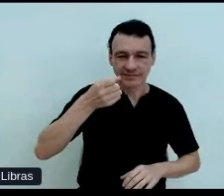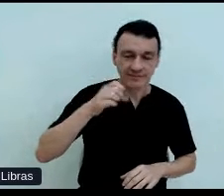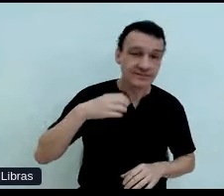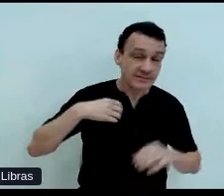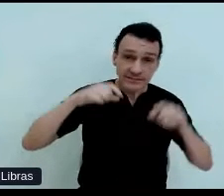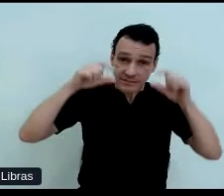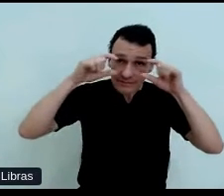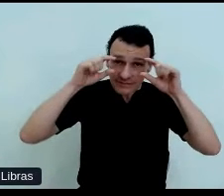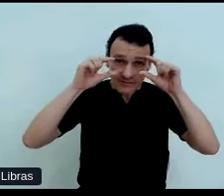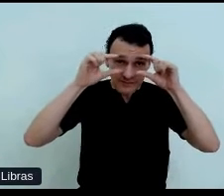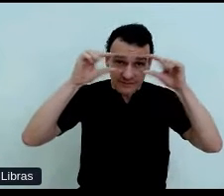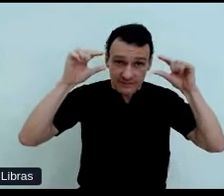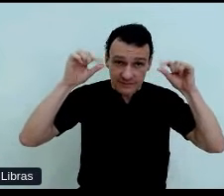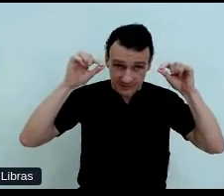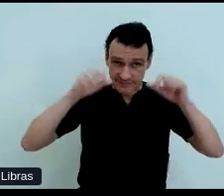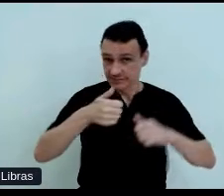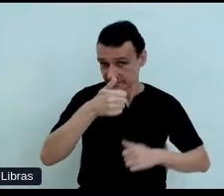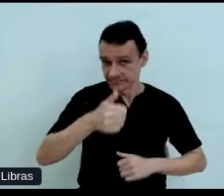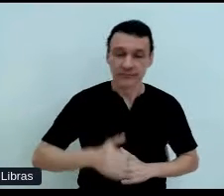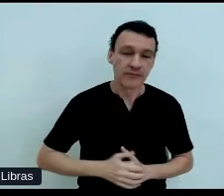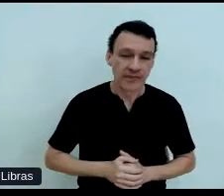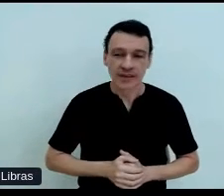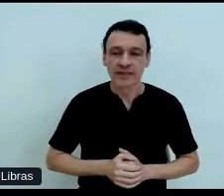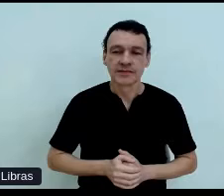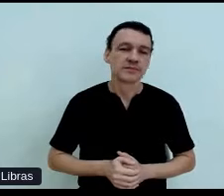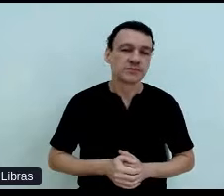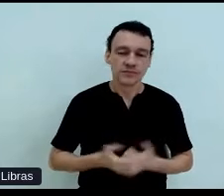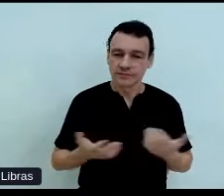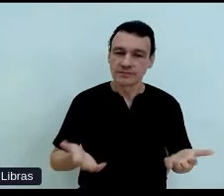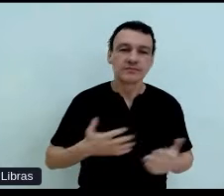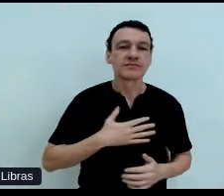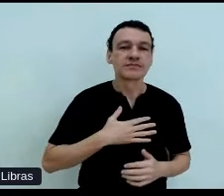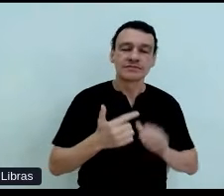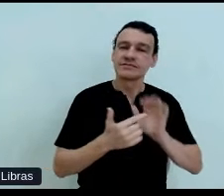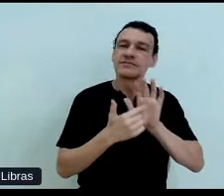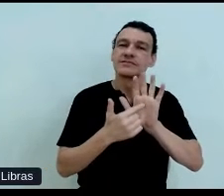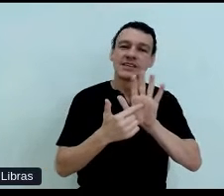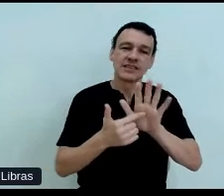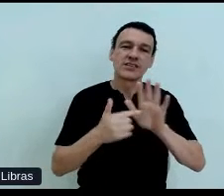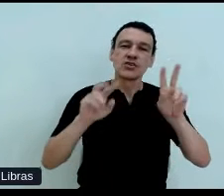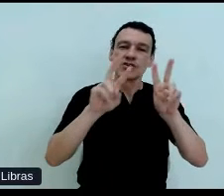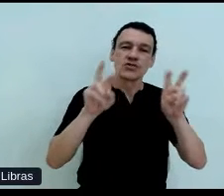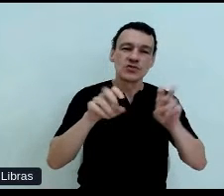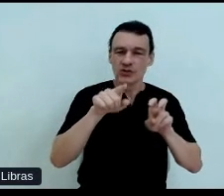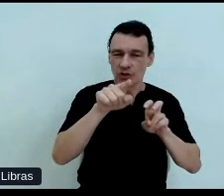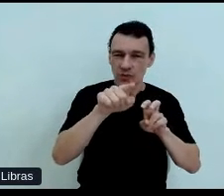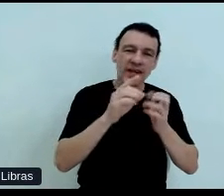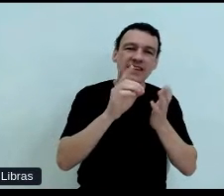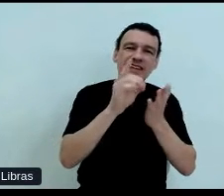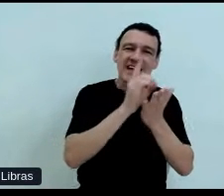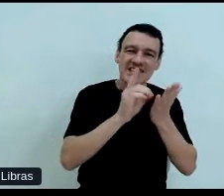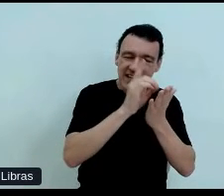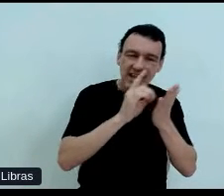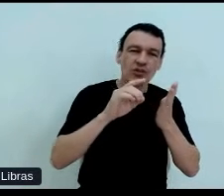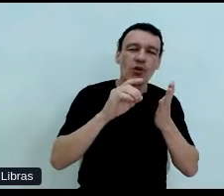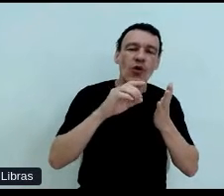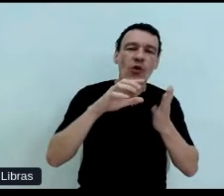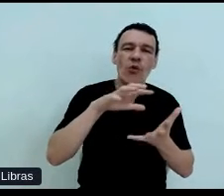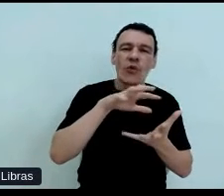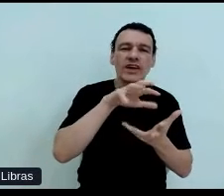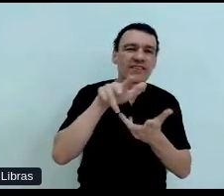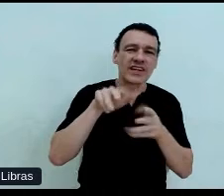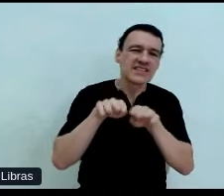óculos retangulares. E a minha apresentação aqui é sobre design universal aplicado à avaliação de